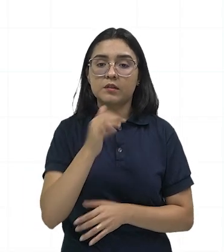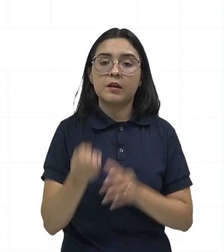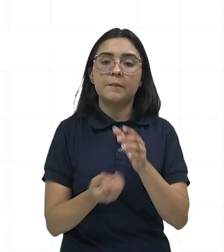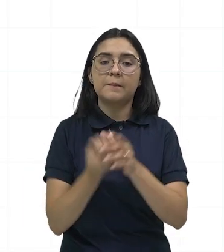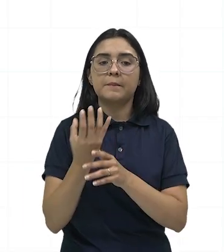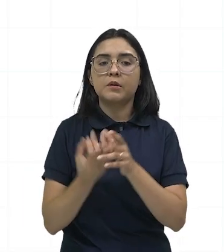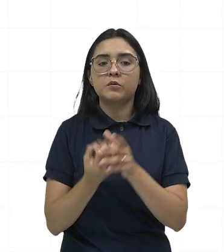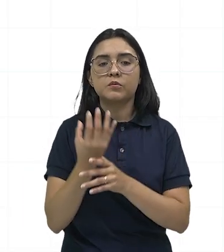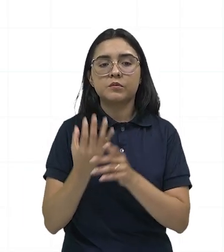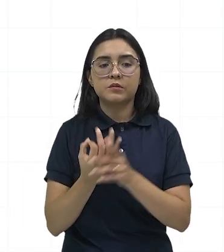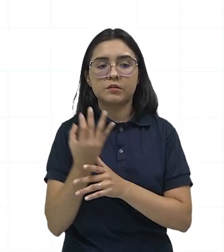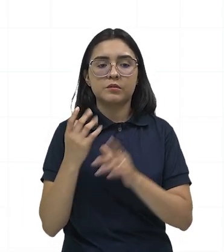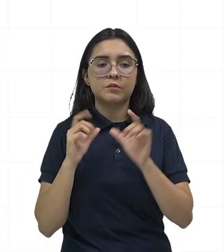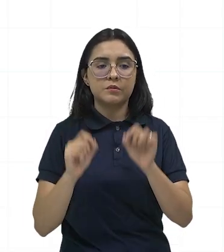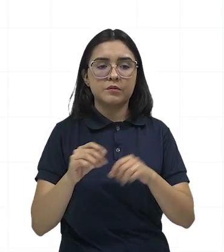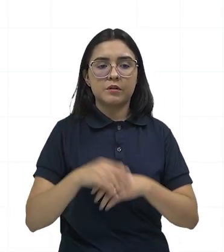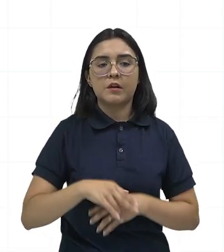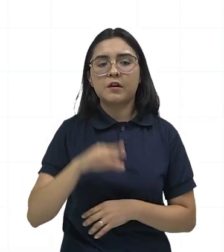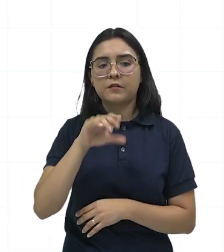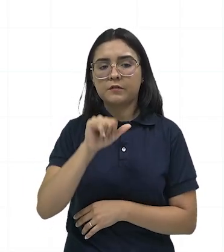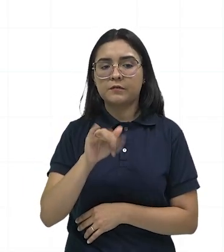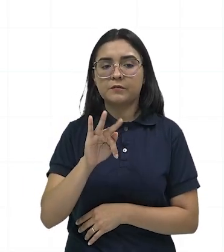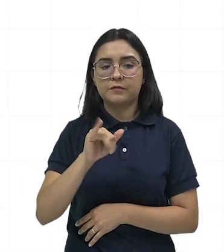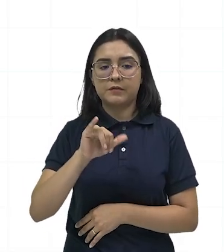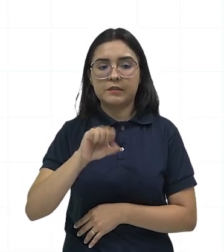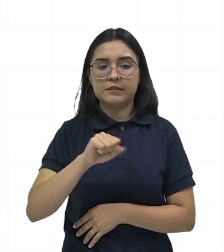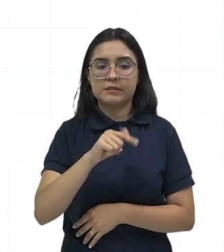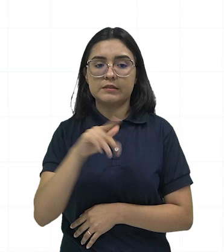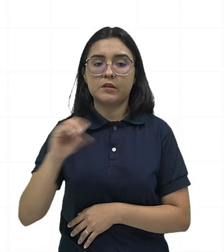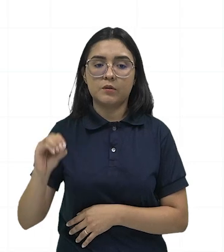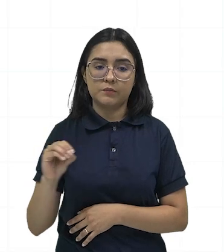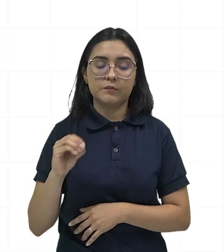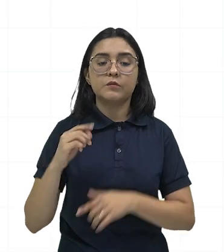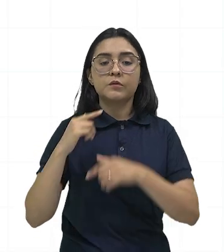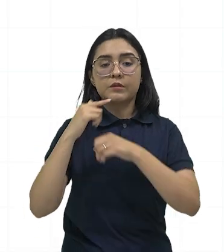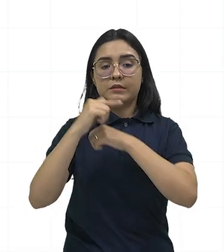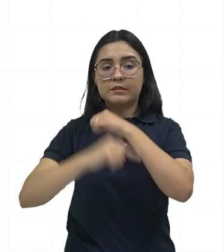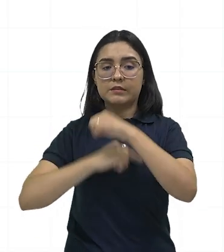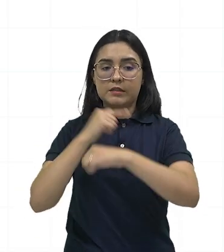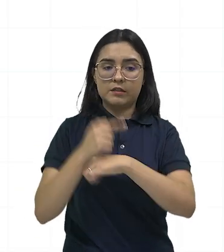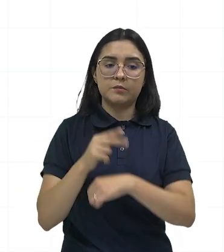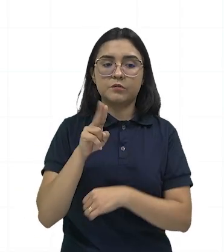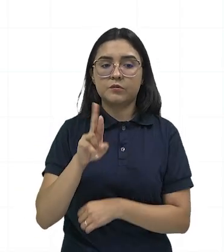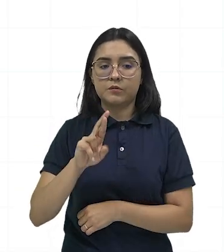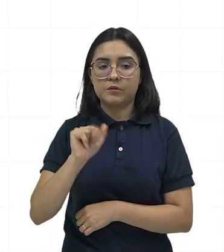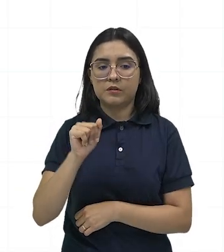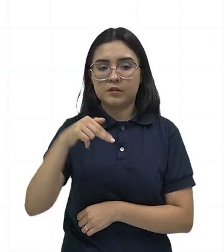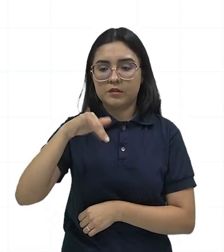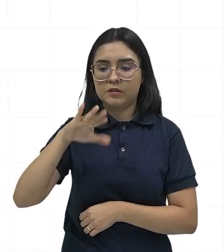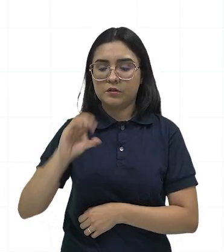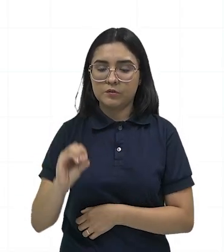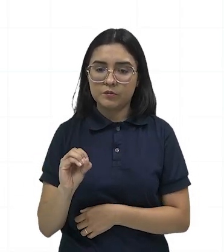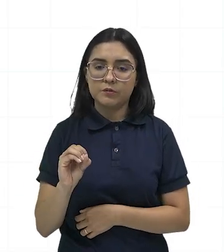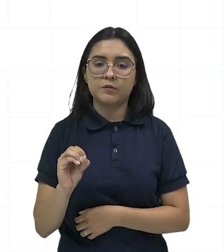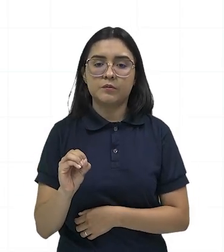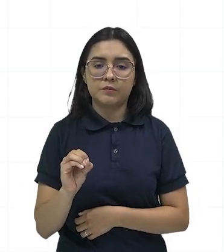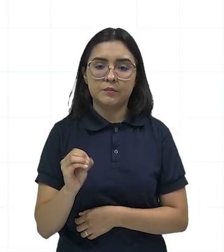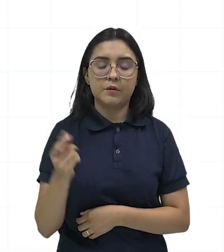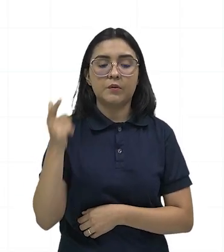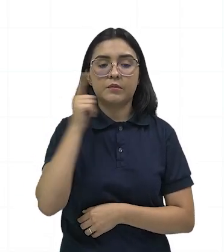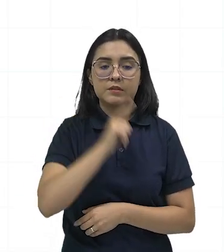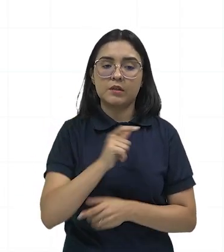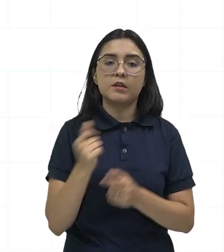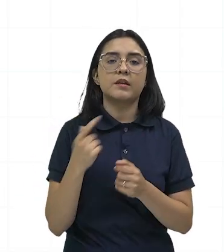pela fissão dos átomos de urânio para aquecer grandes massas de